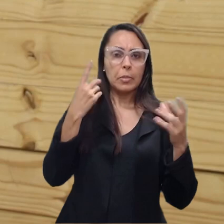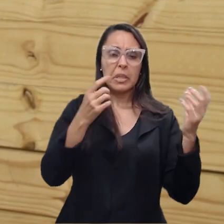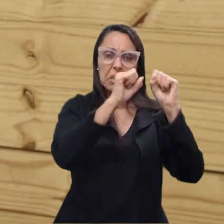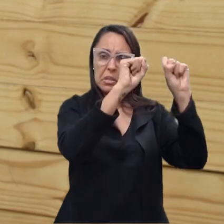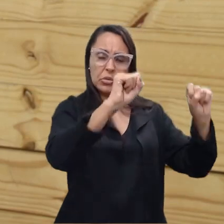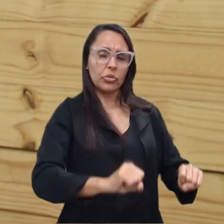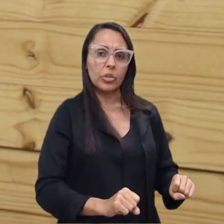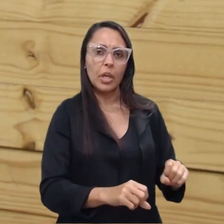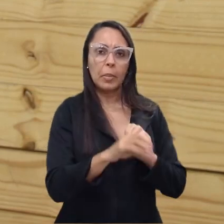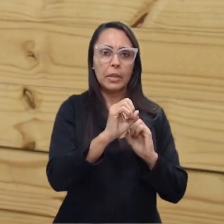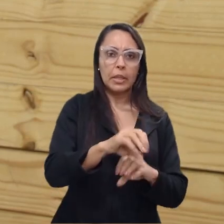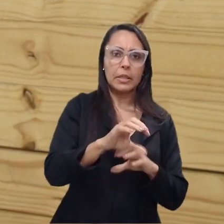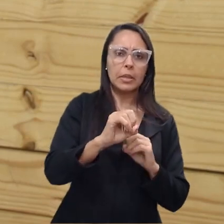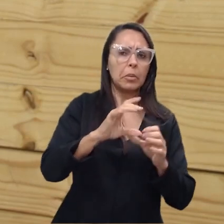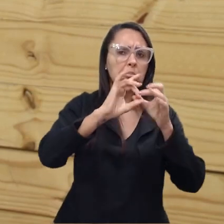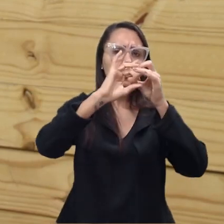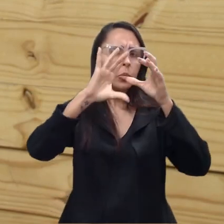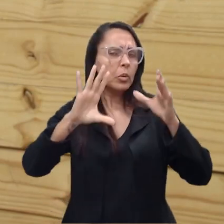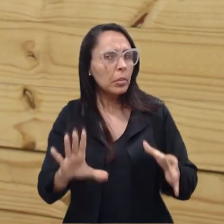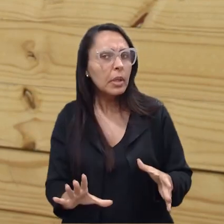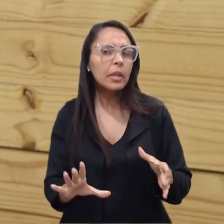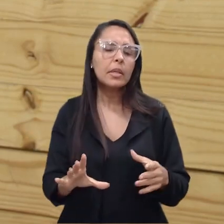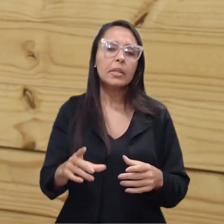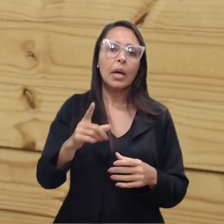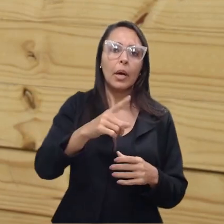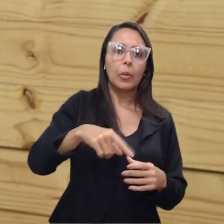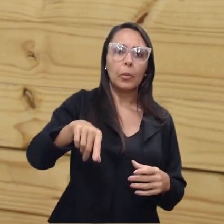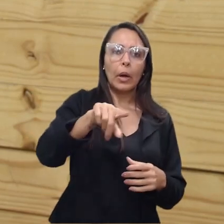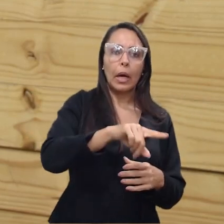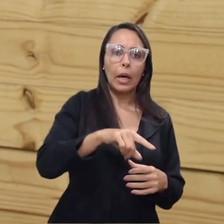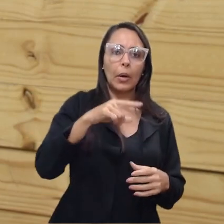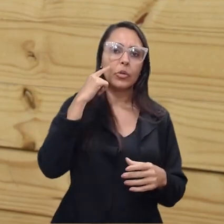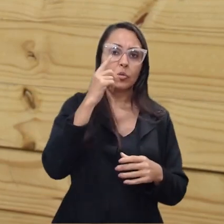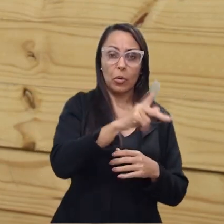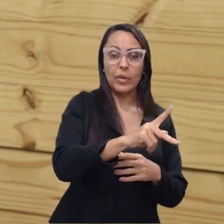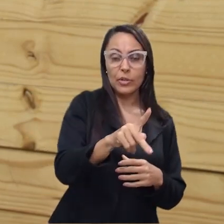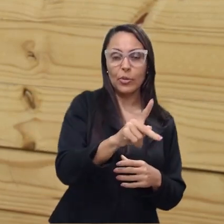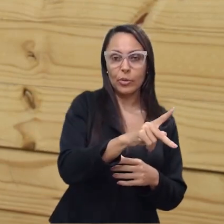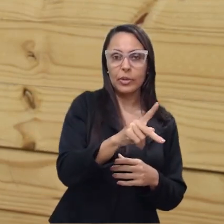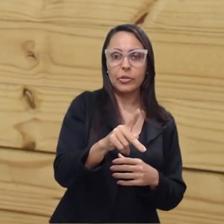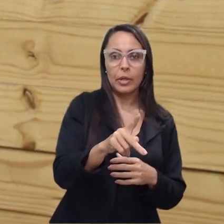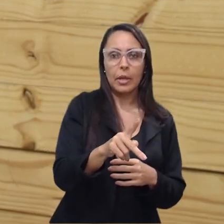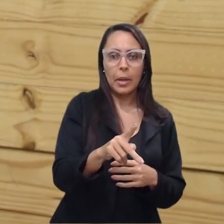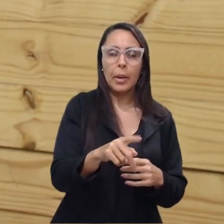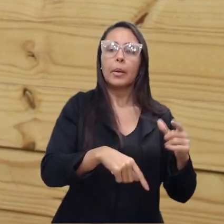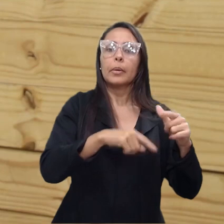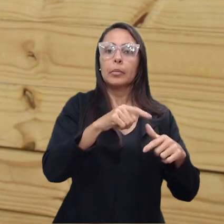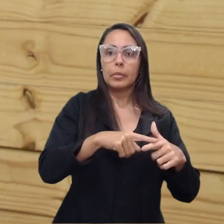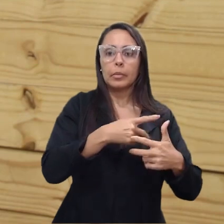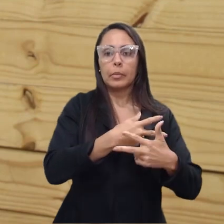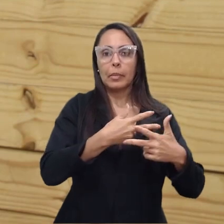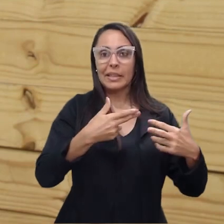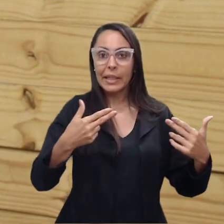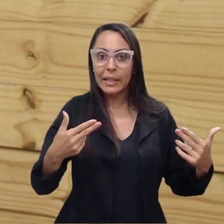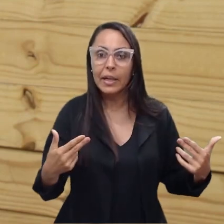sistemas de ensino, eles disponibilizam ali para o quadro docente